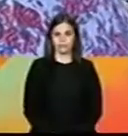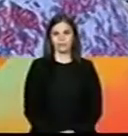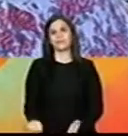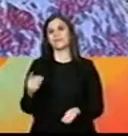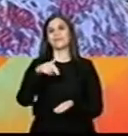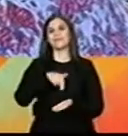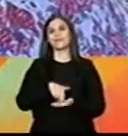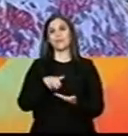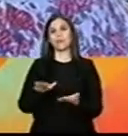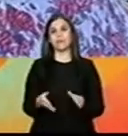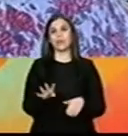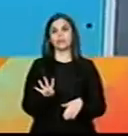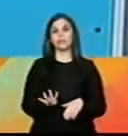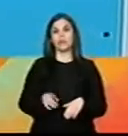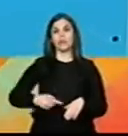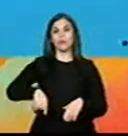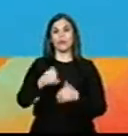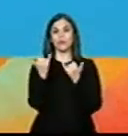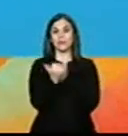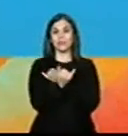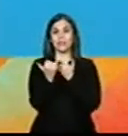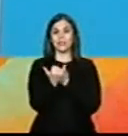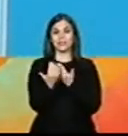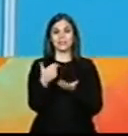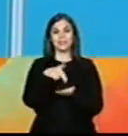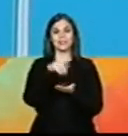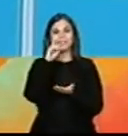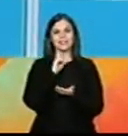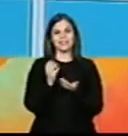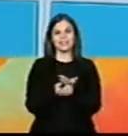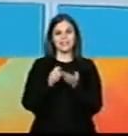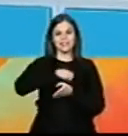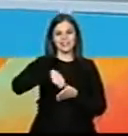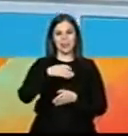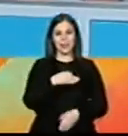Estamos na quarta e última parte da Praça da Alegria e com a chefe Paula Pleiteiro.